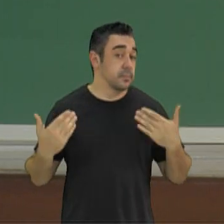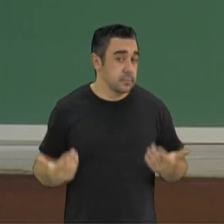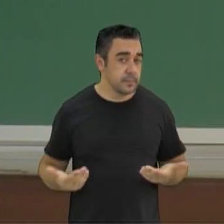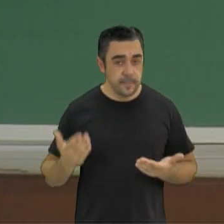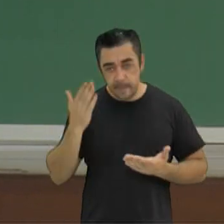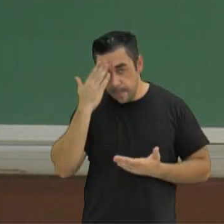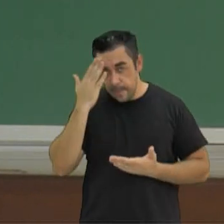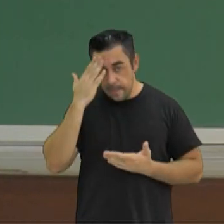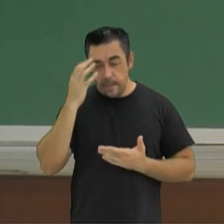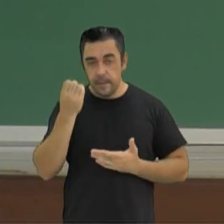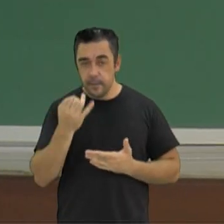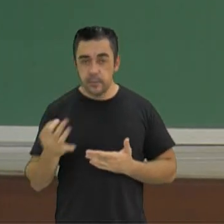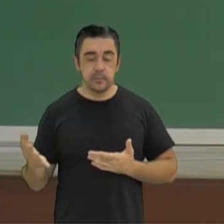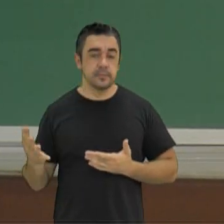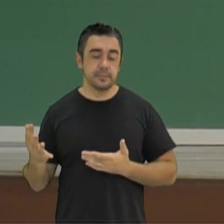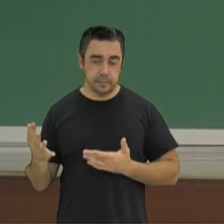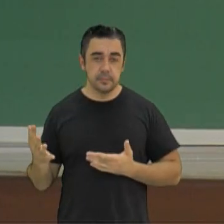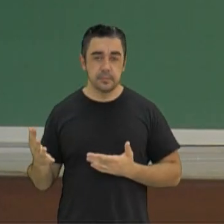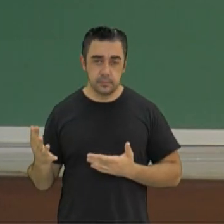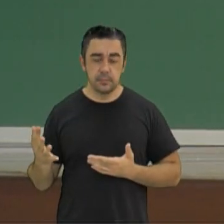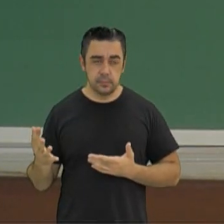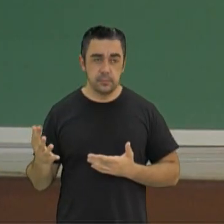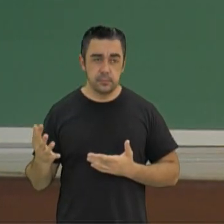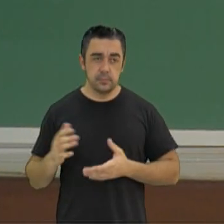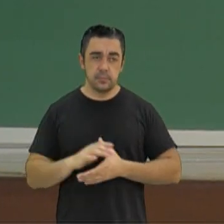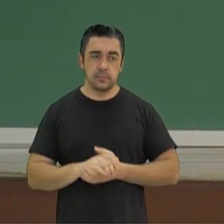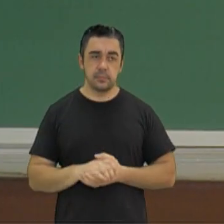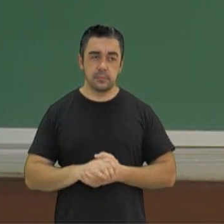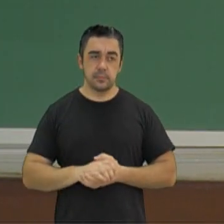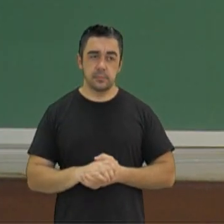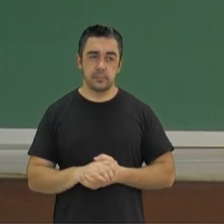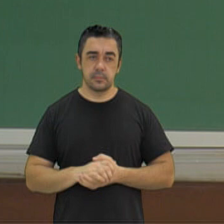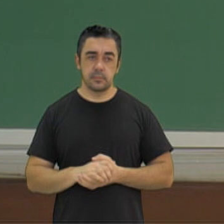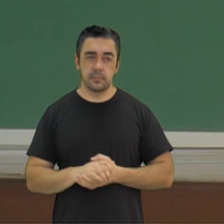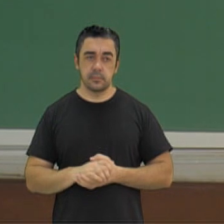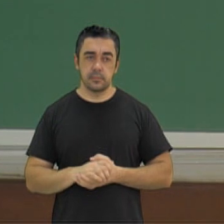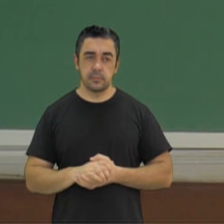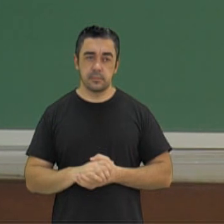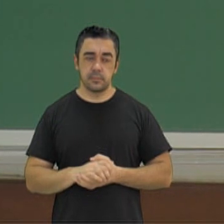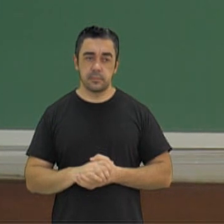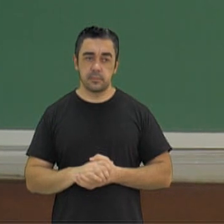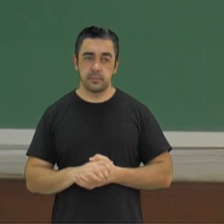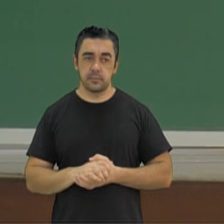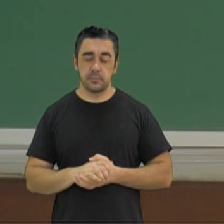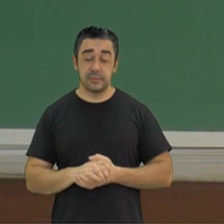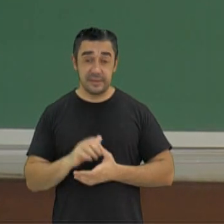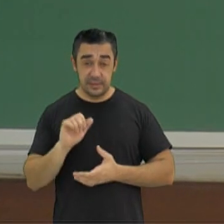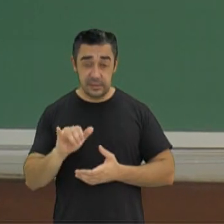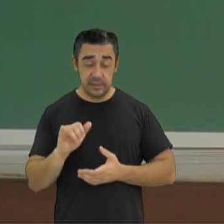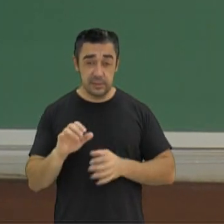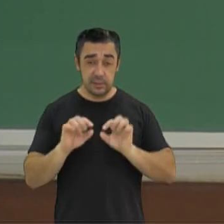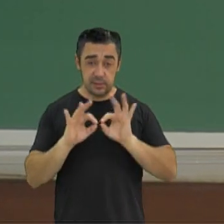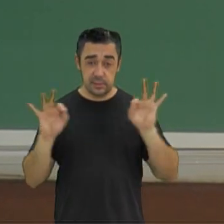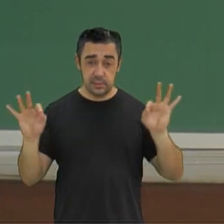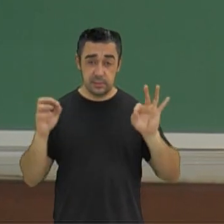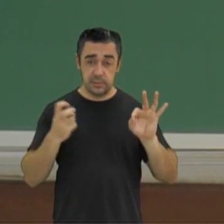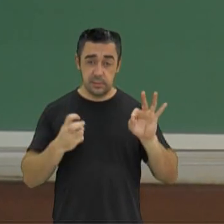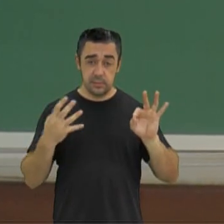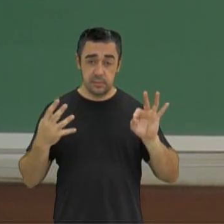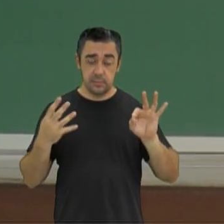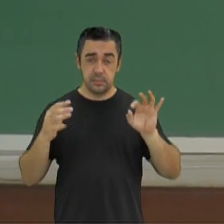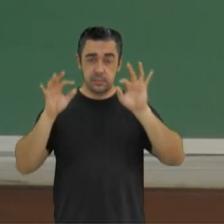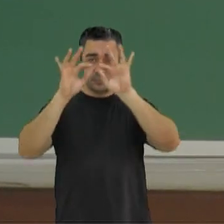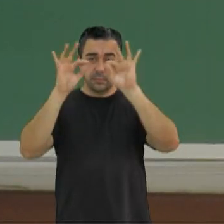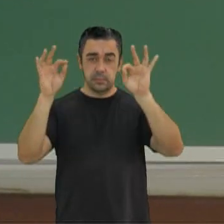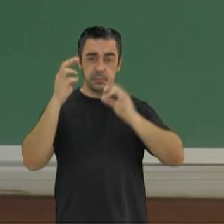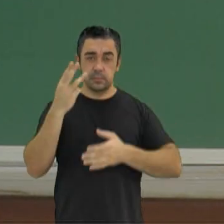o conceito de tamanho. Olha a base maior aqui, ó, 54. Se a base maior é 54, a base menor